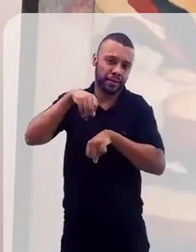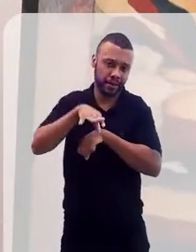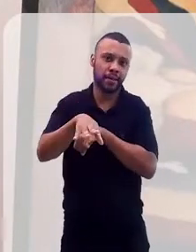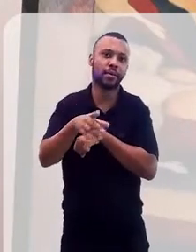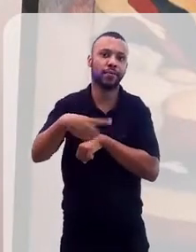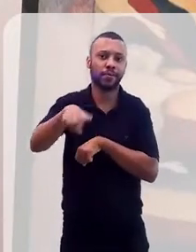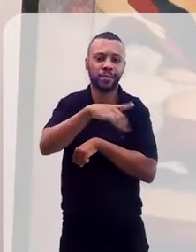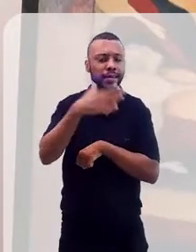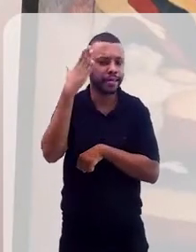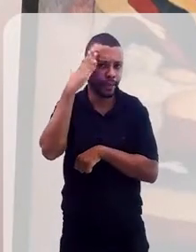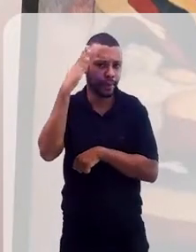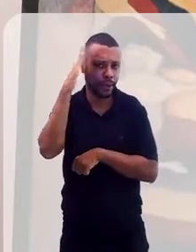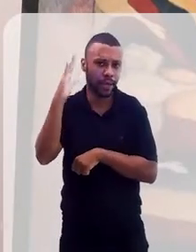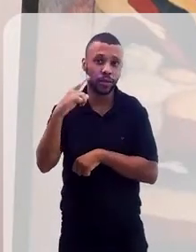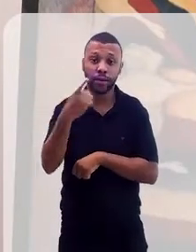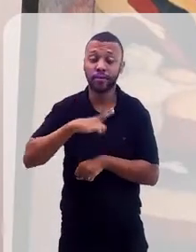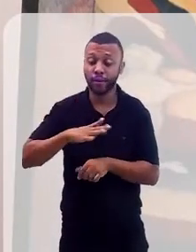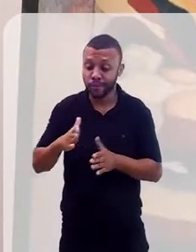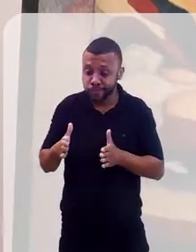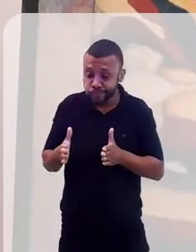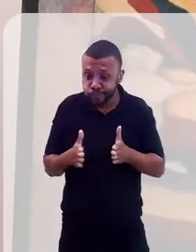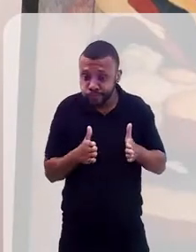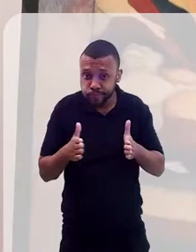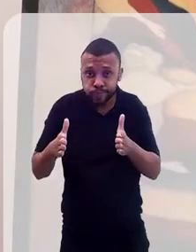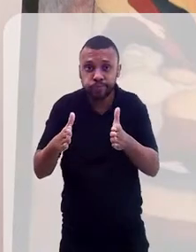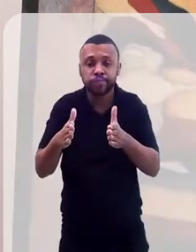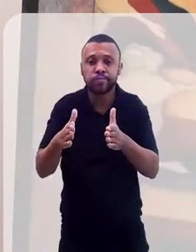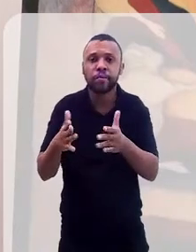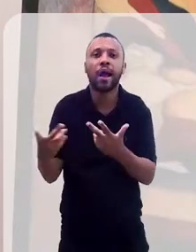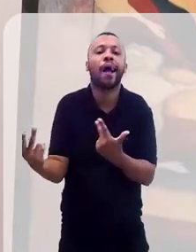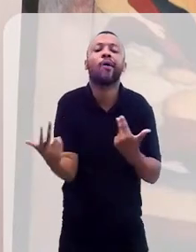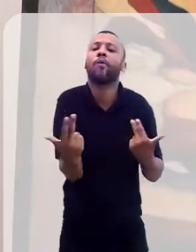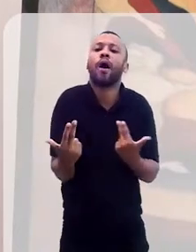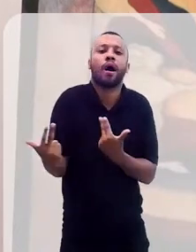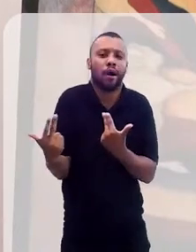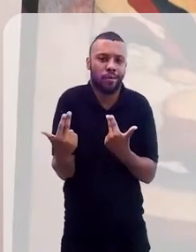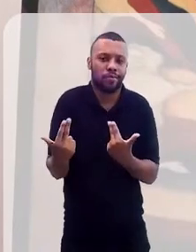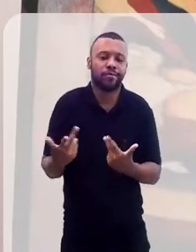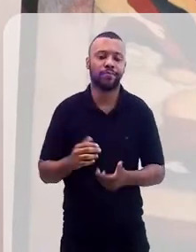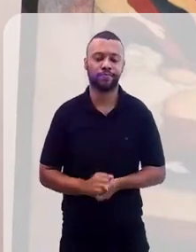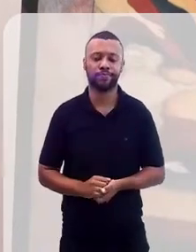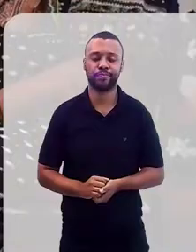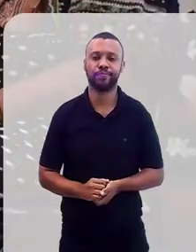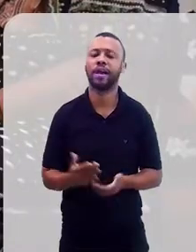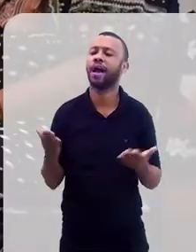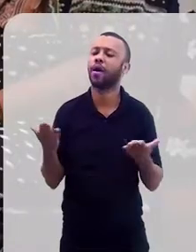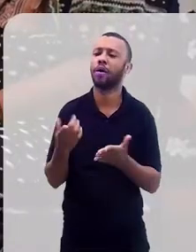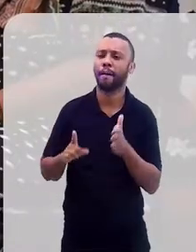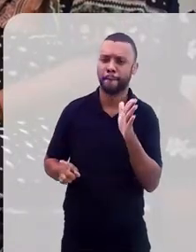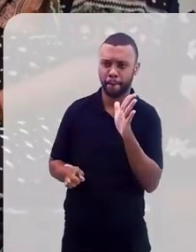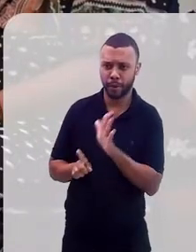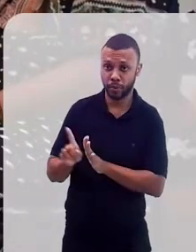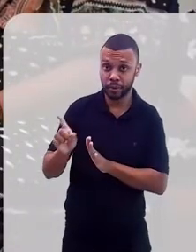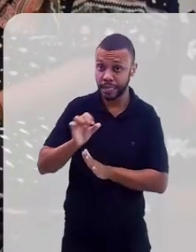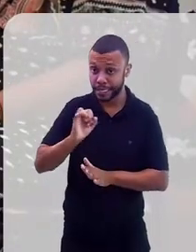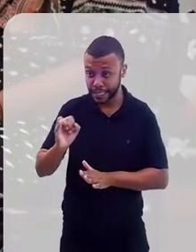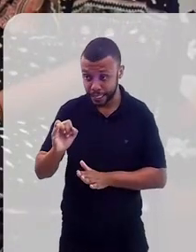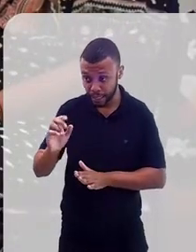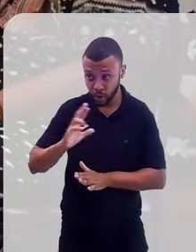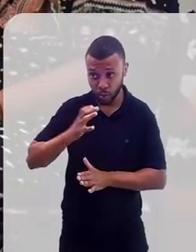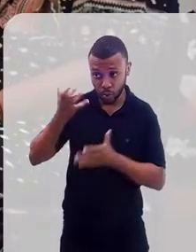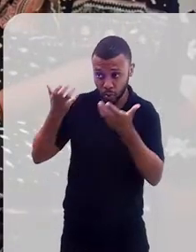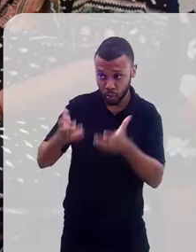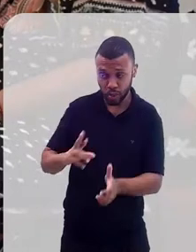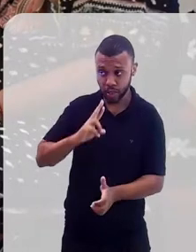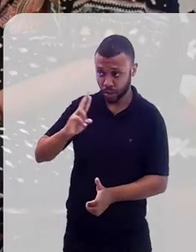para que vocês observem sempre, como nós passamos pela mesma estrada muitas vezes. Agora, queria te fazer uma